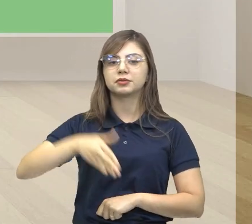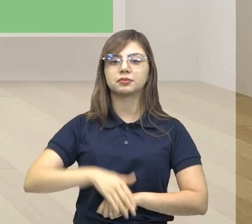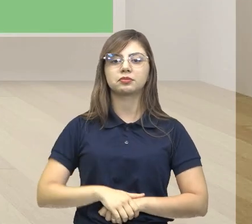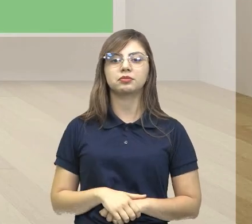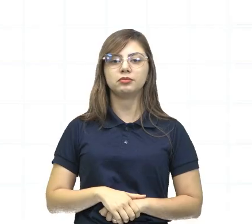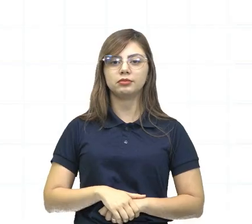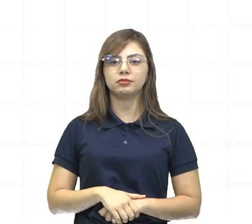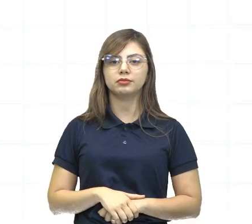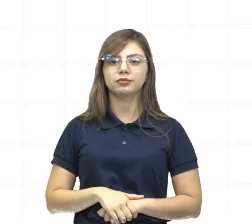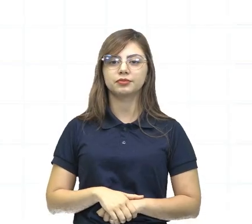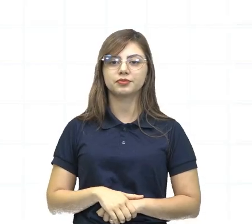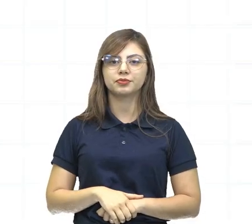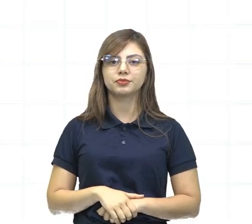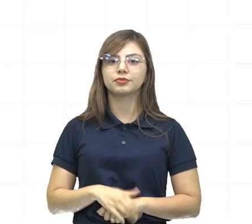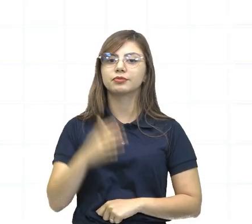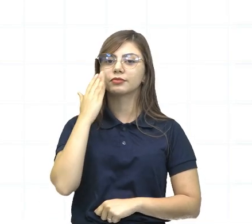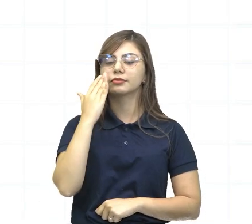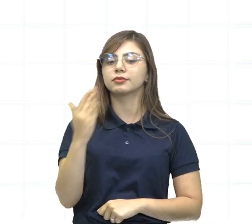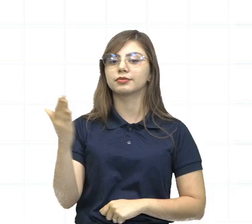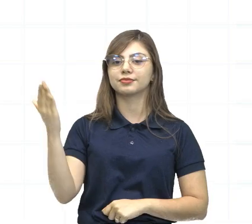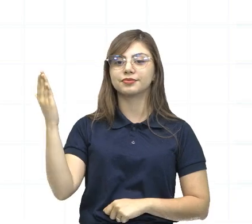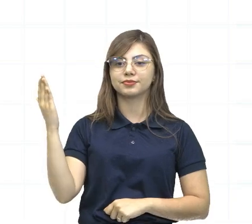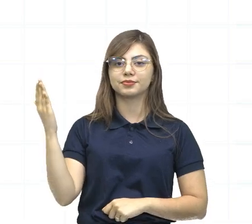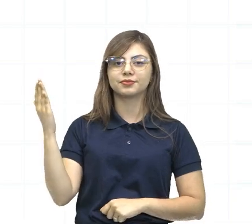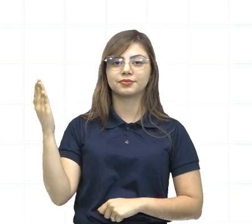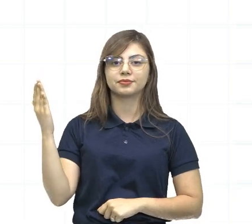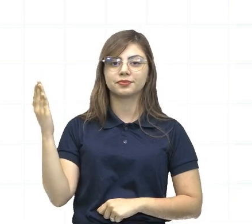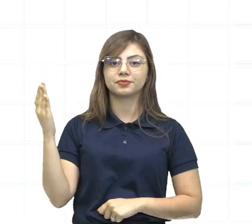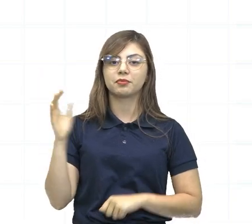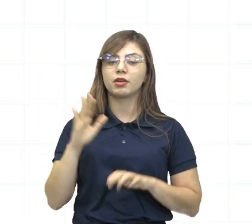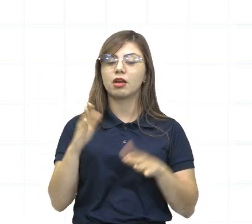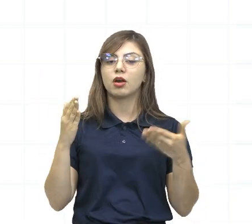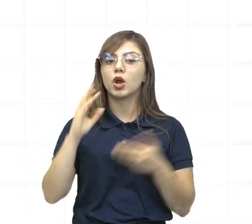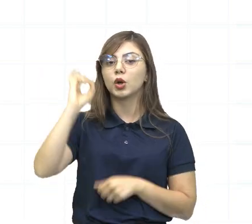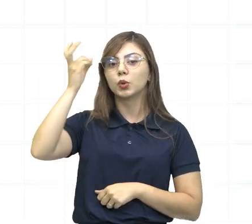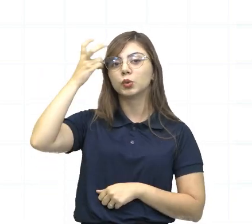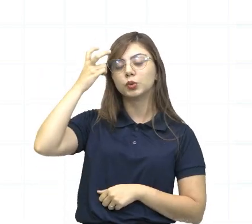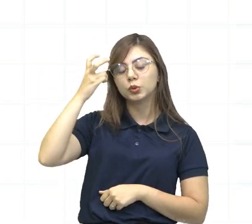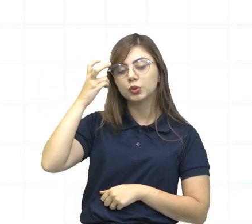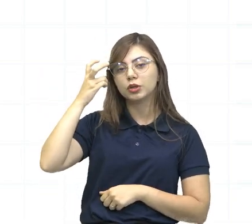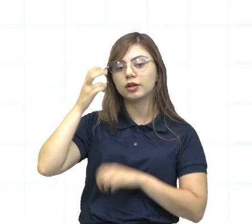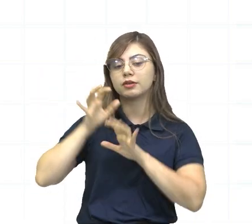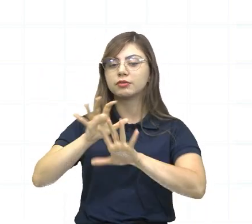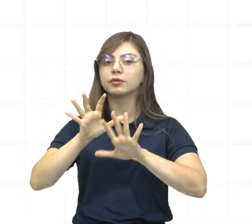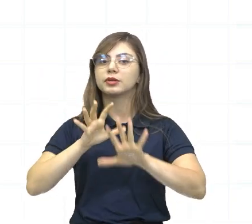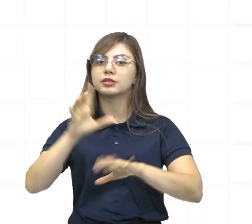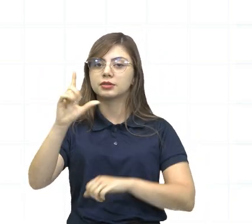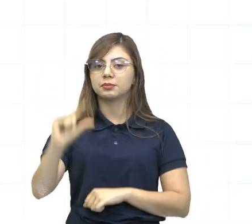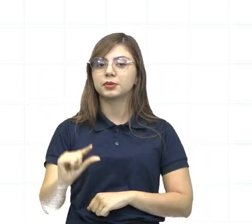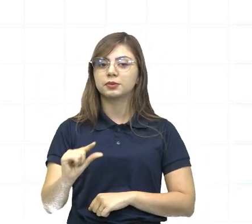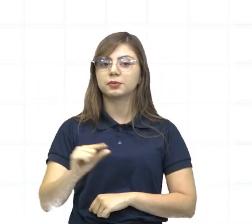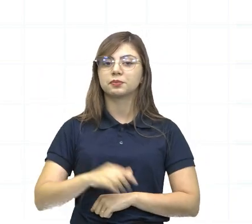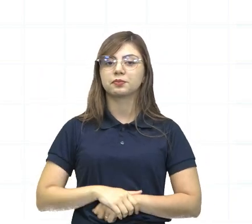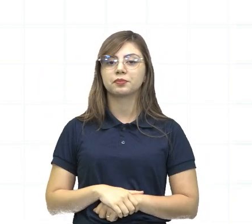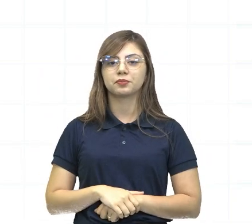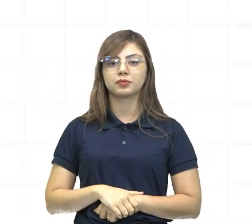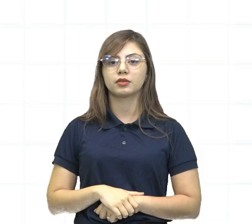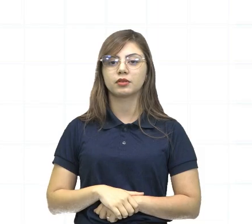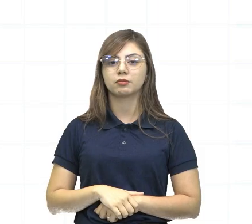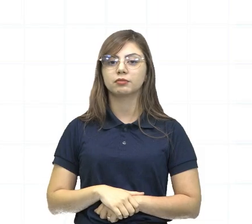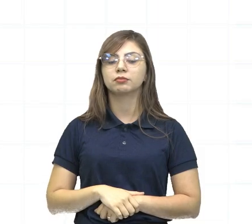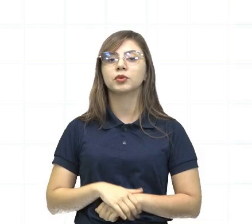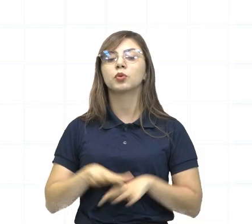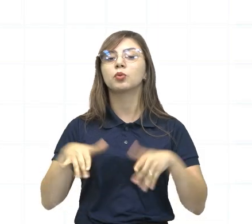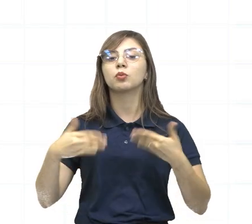context culture, que é cultura de baixo contexto. Os valores. Efficiency,